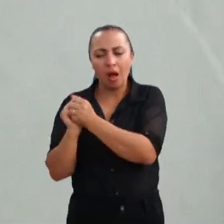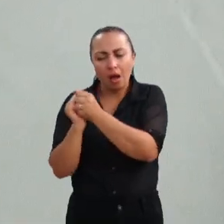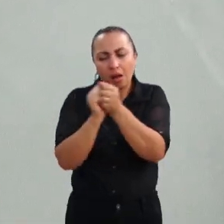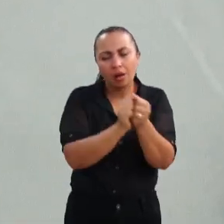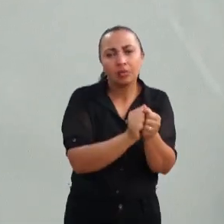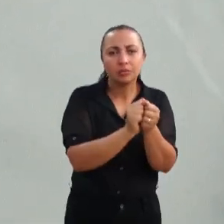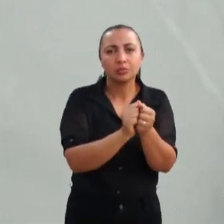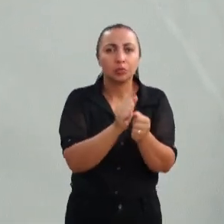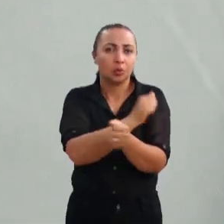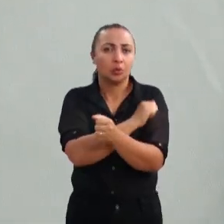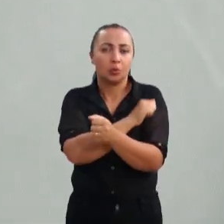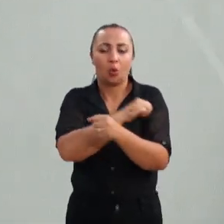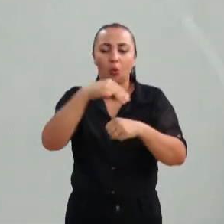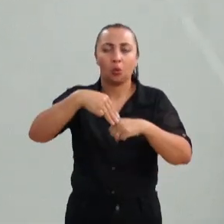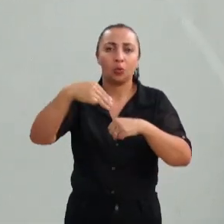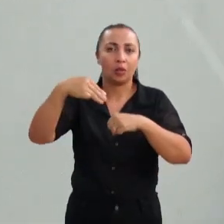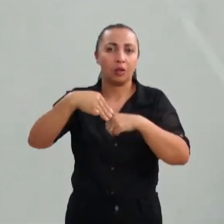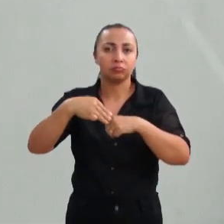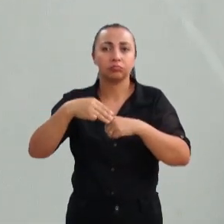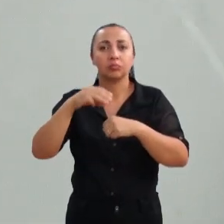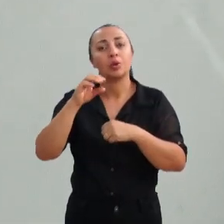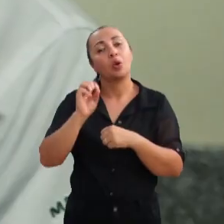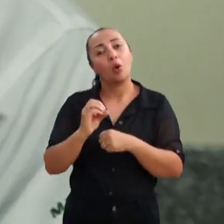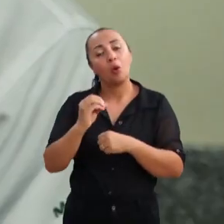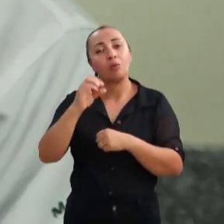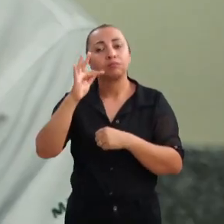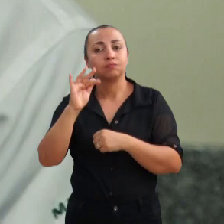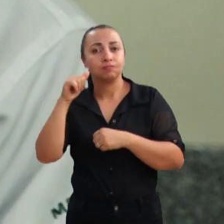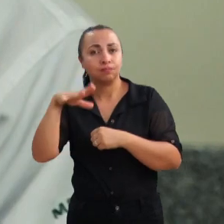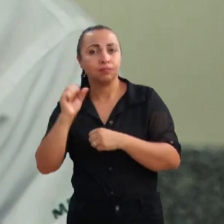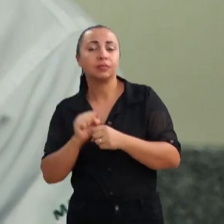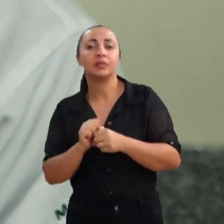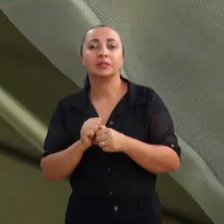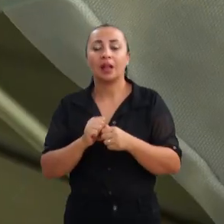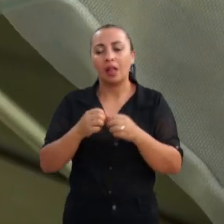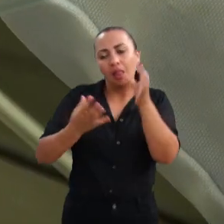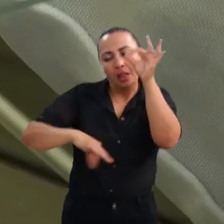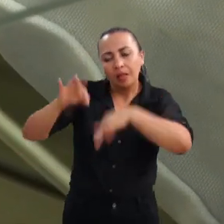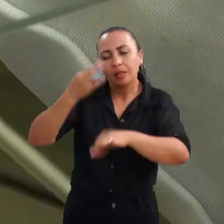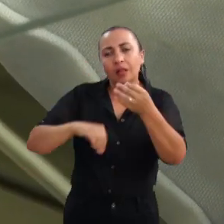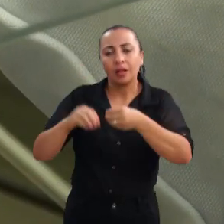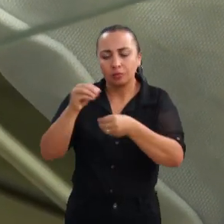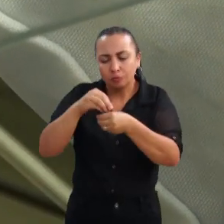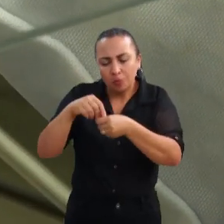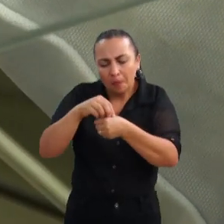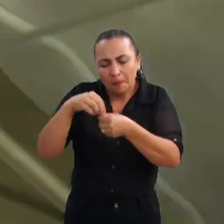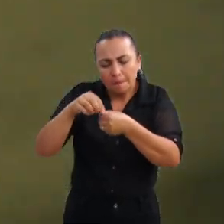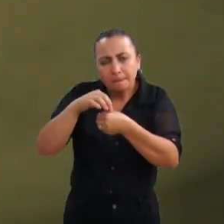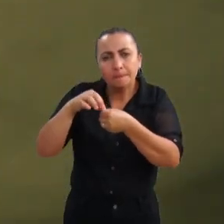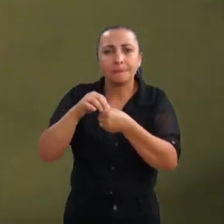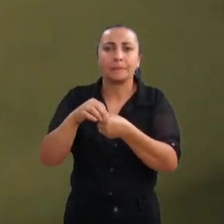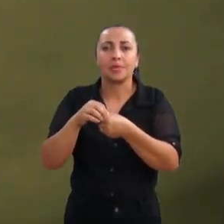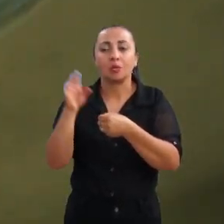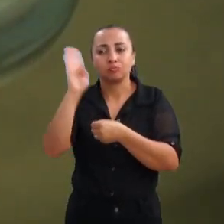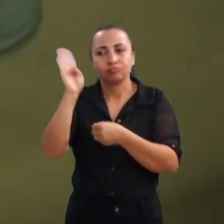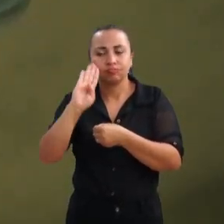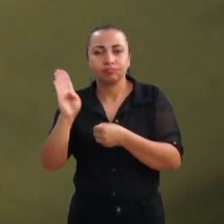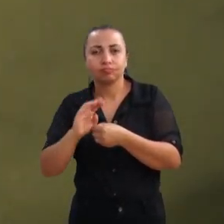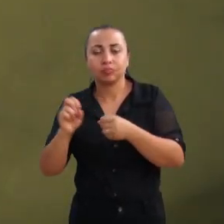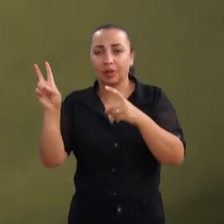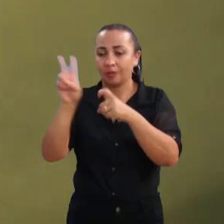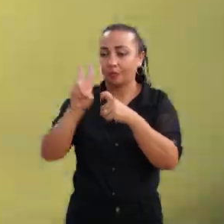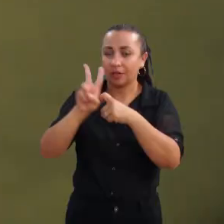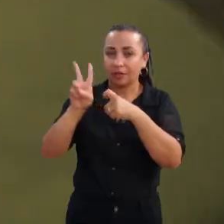estão sendo acompanhadas pelo estudante do mestrado da UFESA, Leon Denner. No laboratório de microbiologia veterinária, ele